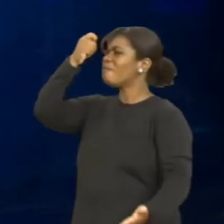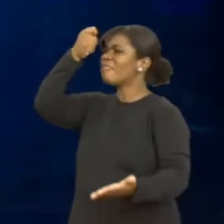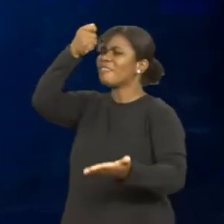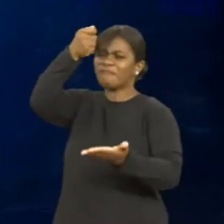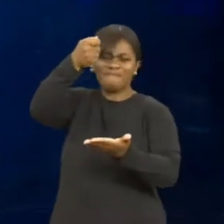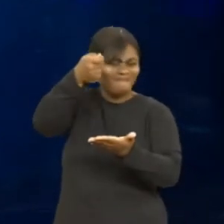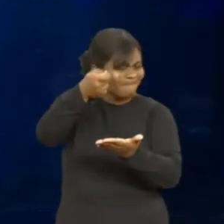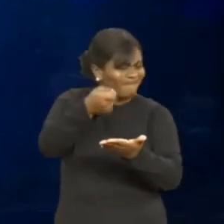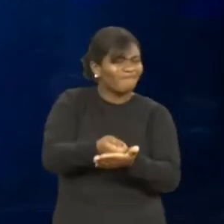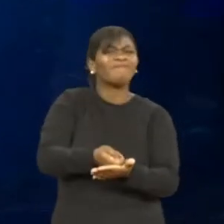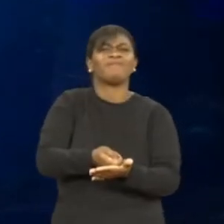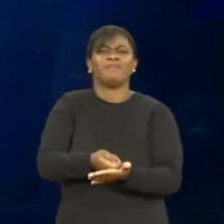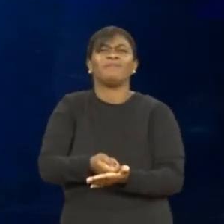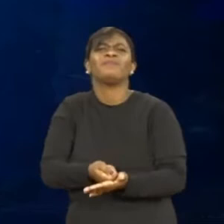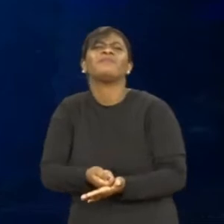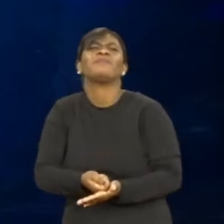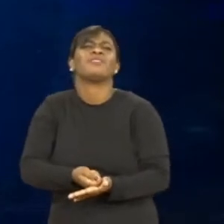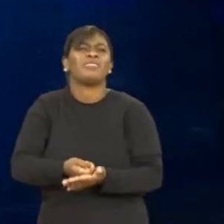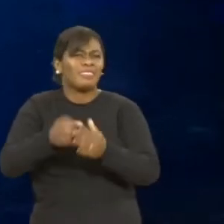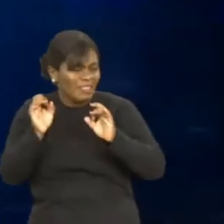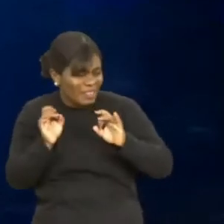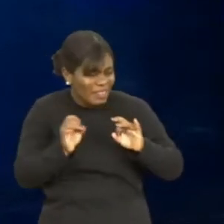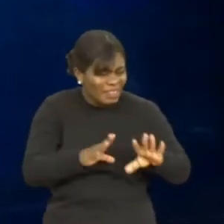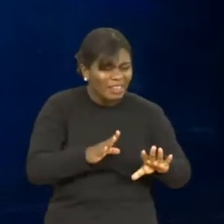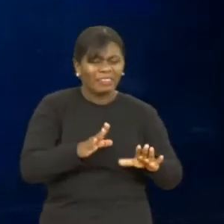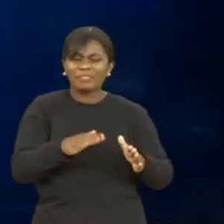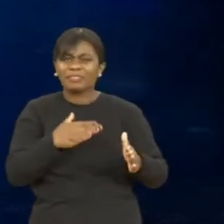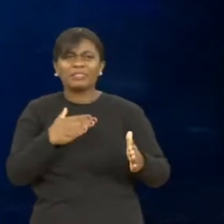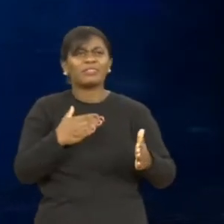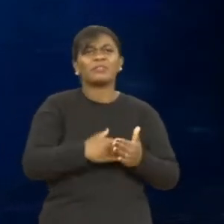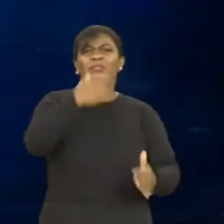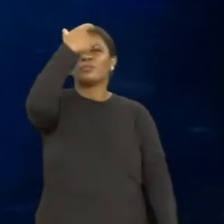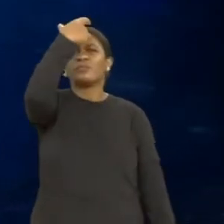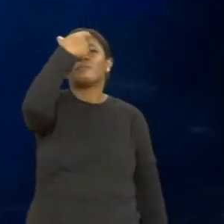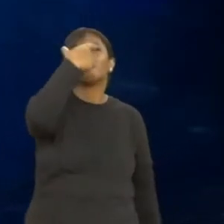eu abro mão de tudo que sou.